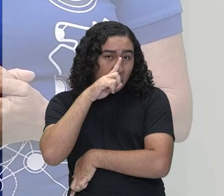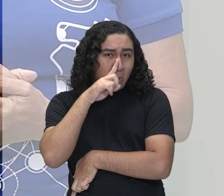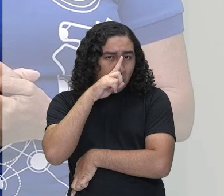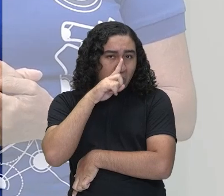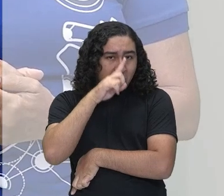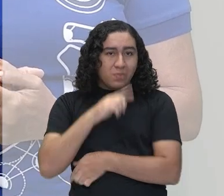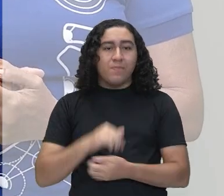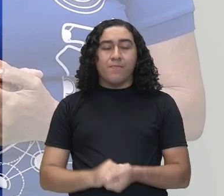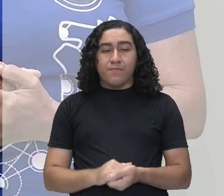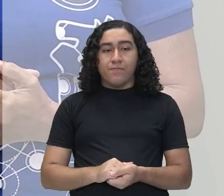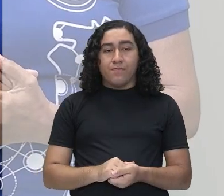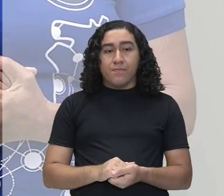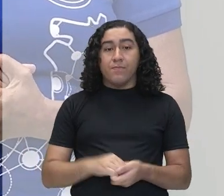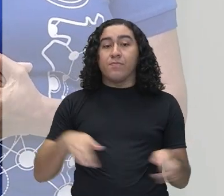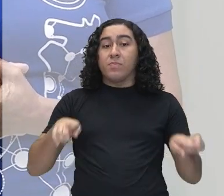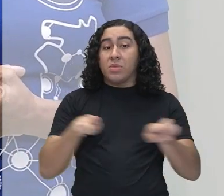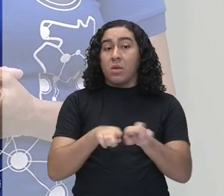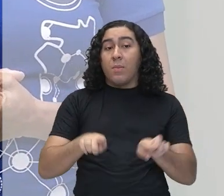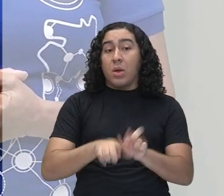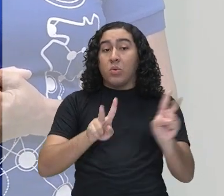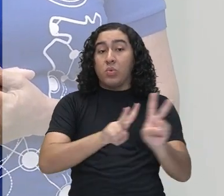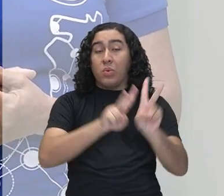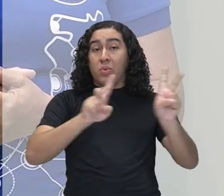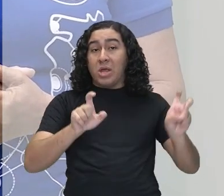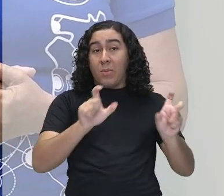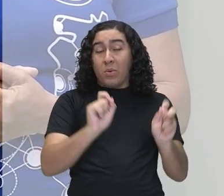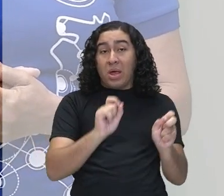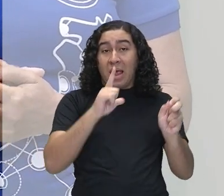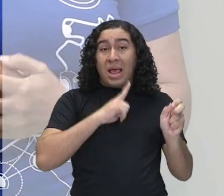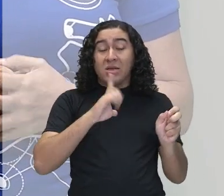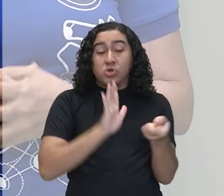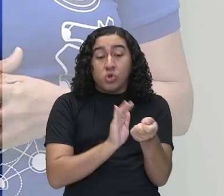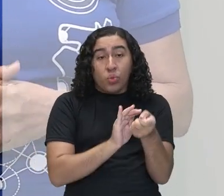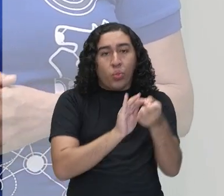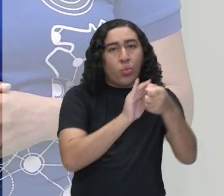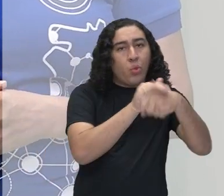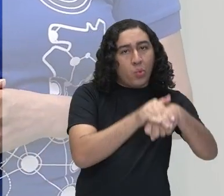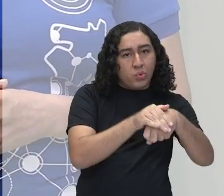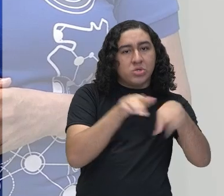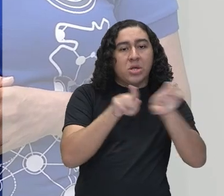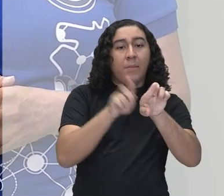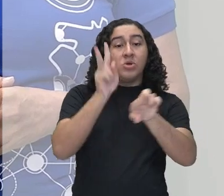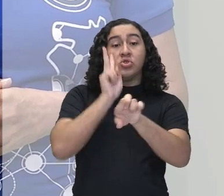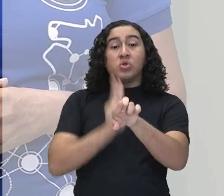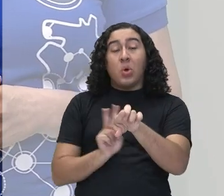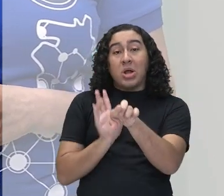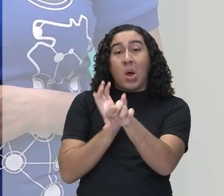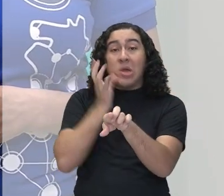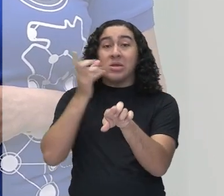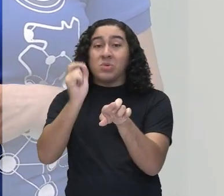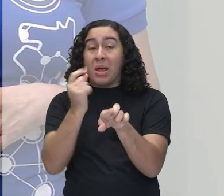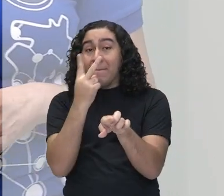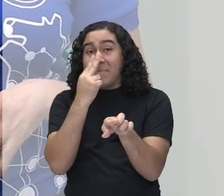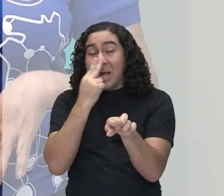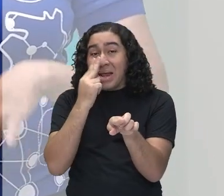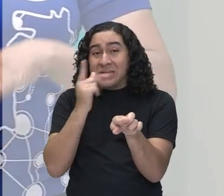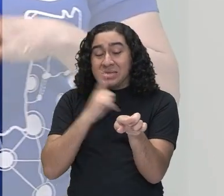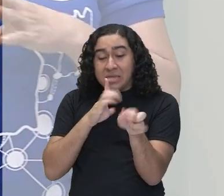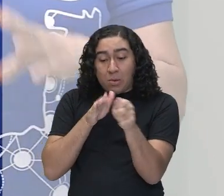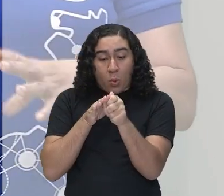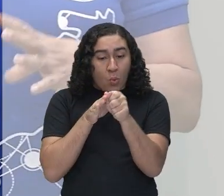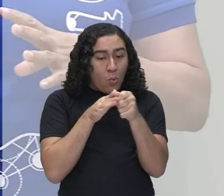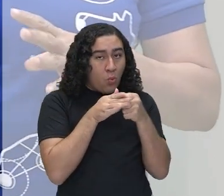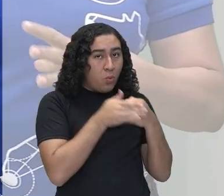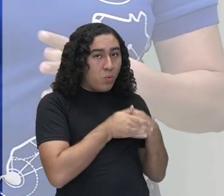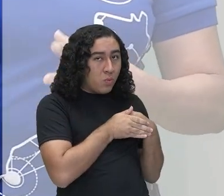como tema. É noturno, histórias que se desenrolam na calada da noite. Então,